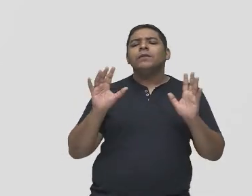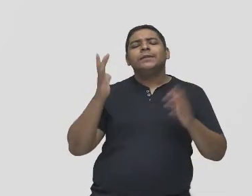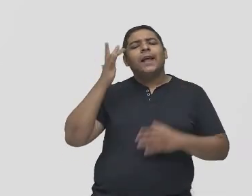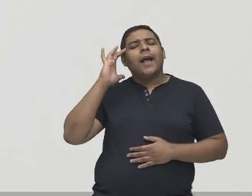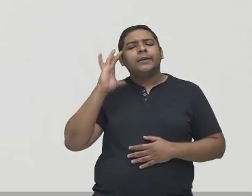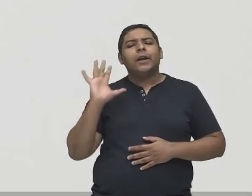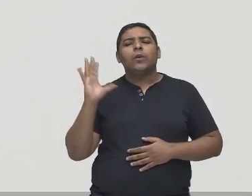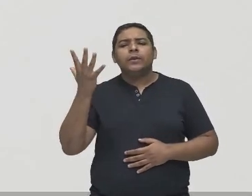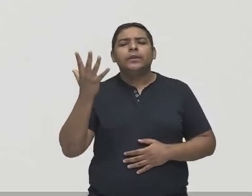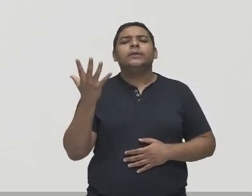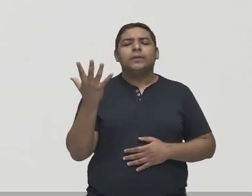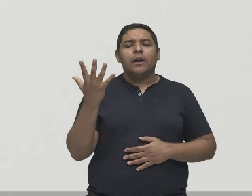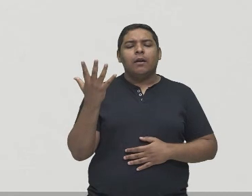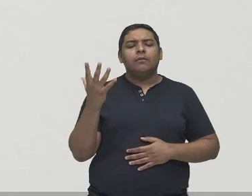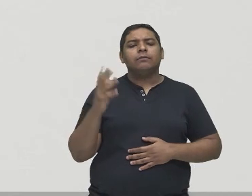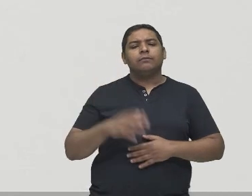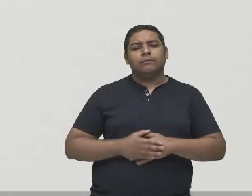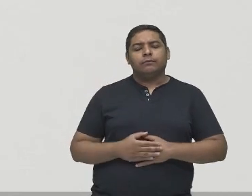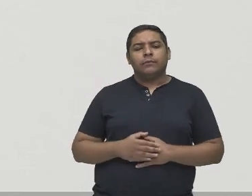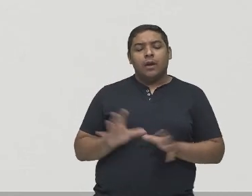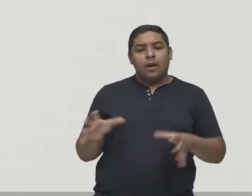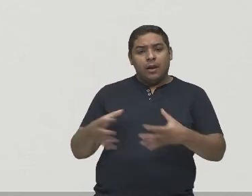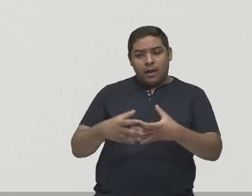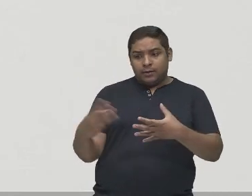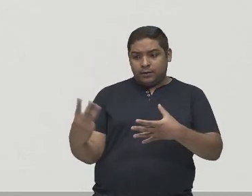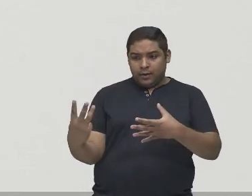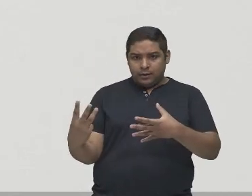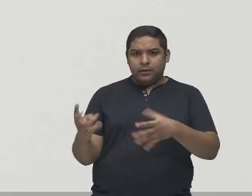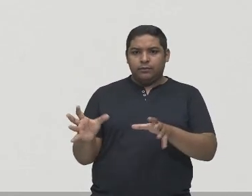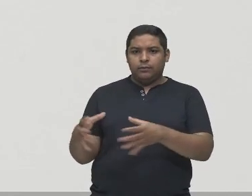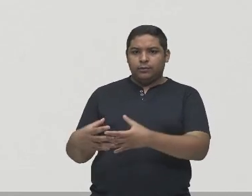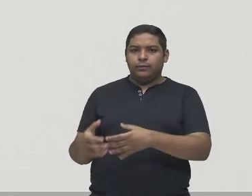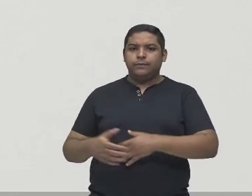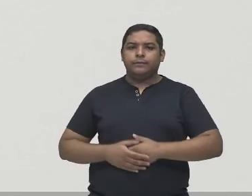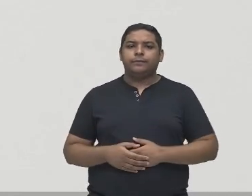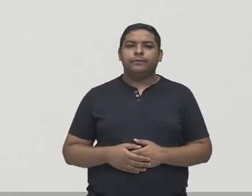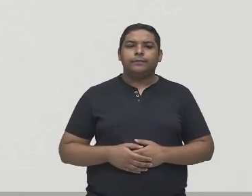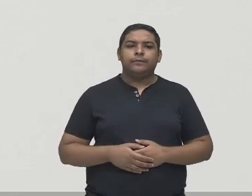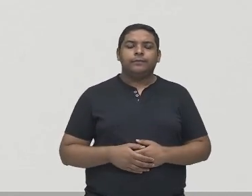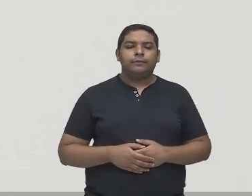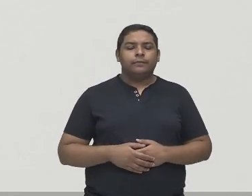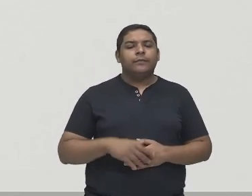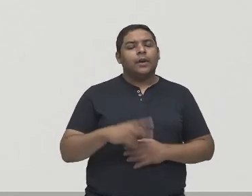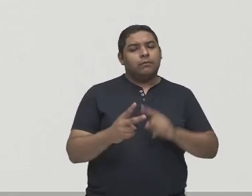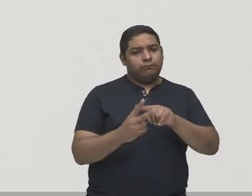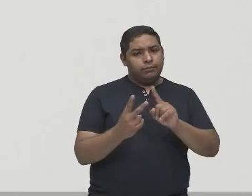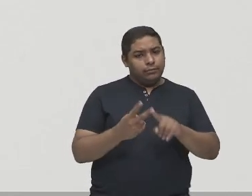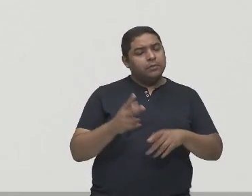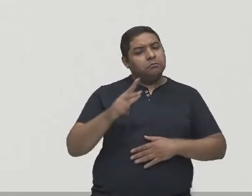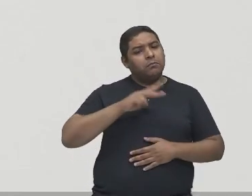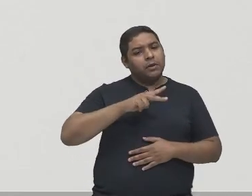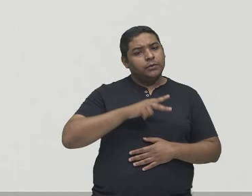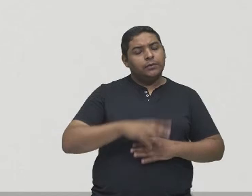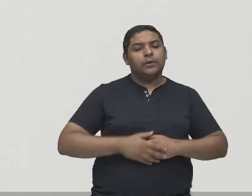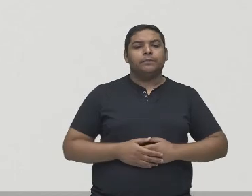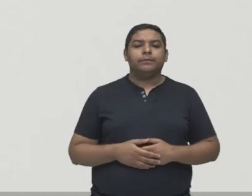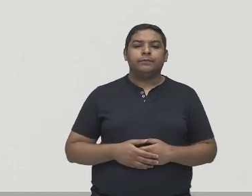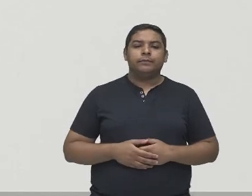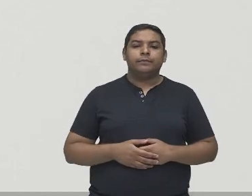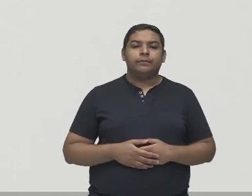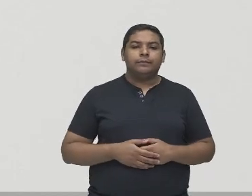estado? Então vamos lá. Opa, já estou na resposta. Então temos aqui, ó, ambas são pessoais. E aí eu vou falar o seguinte